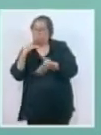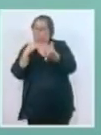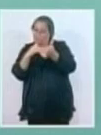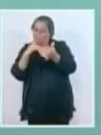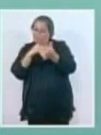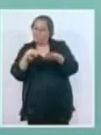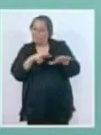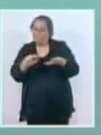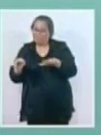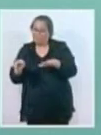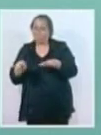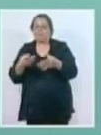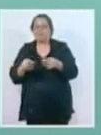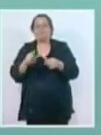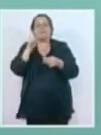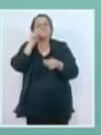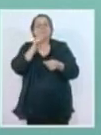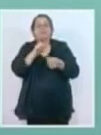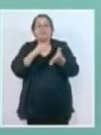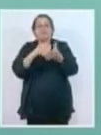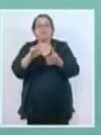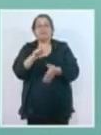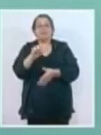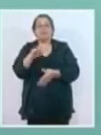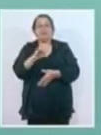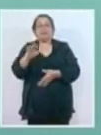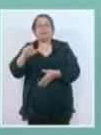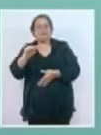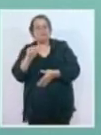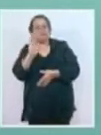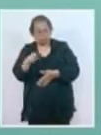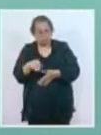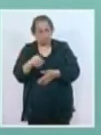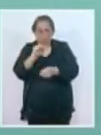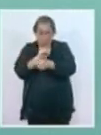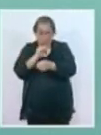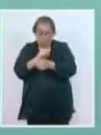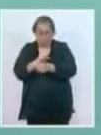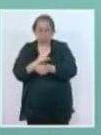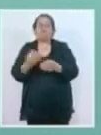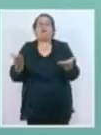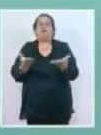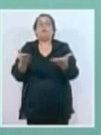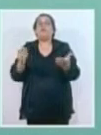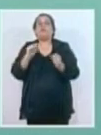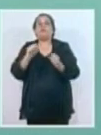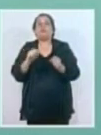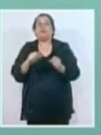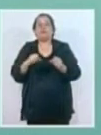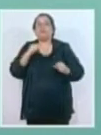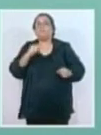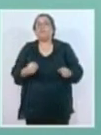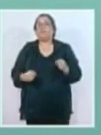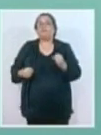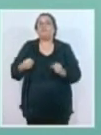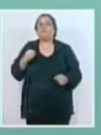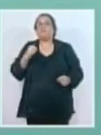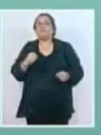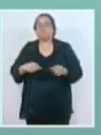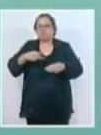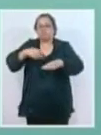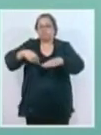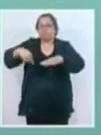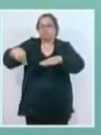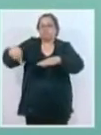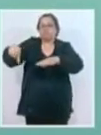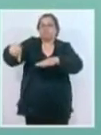semana ainda, Larissa já está aguardando a gente, mas nós temos agora a condição de fazer caminhada em volta do Caíque Guarani.